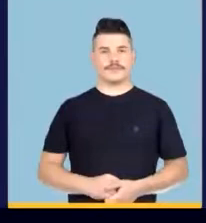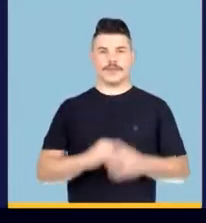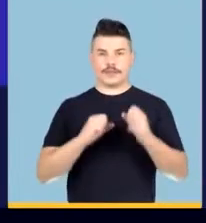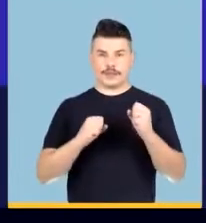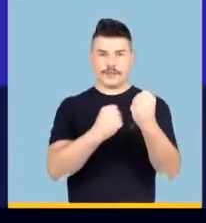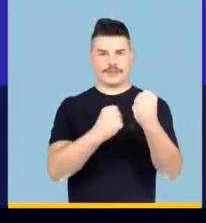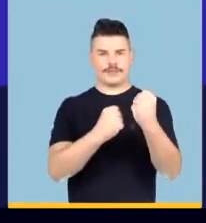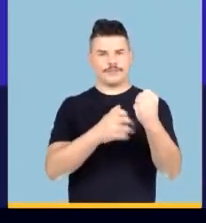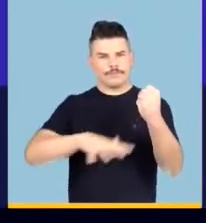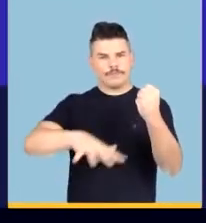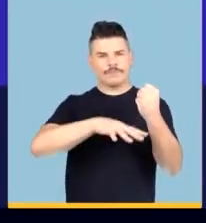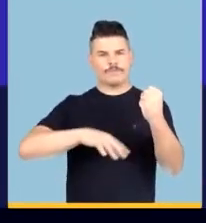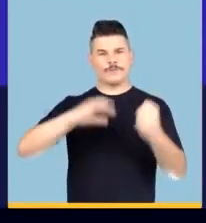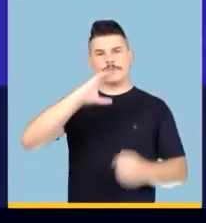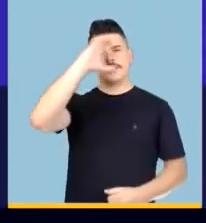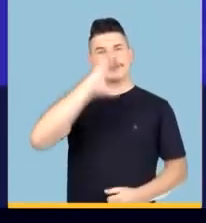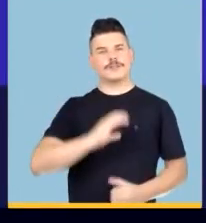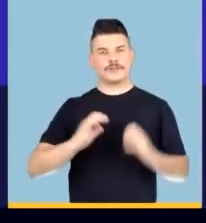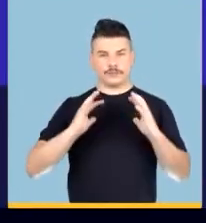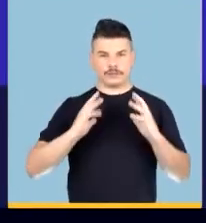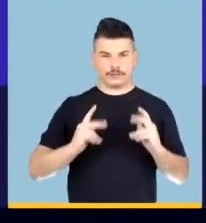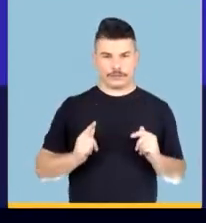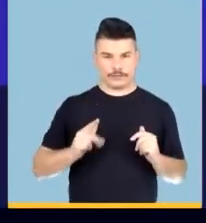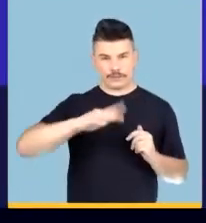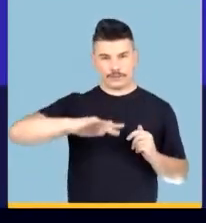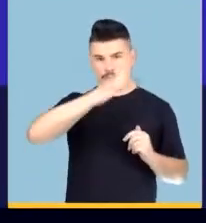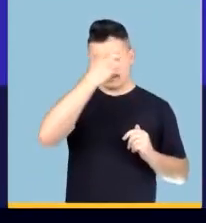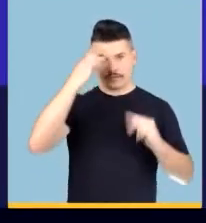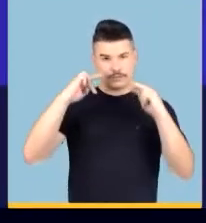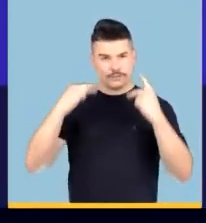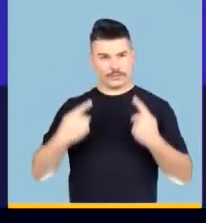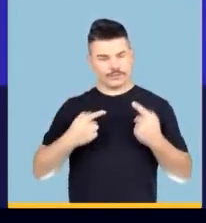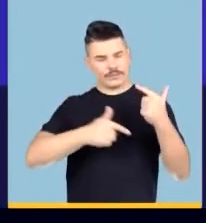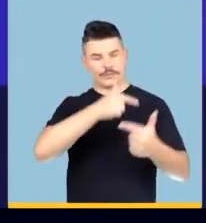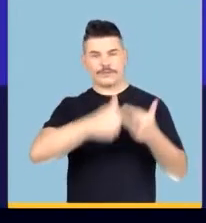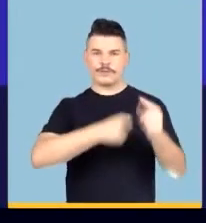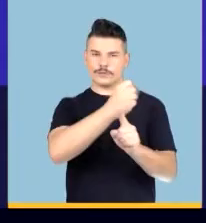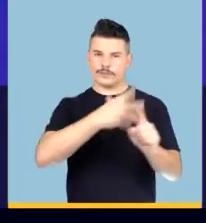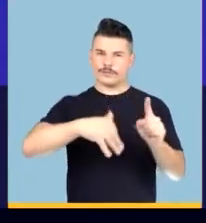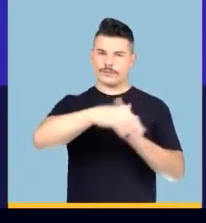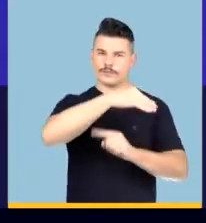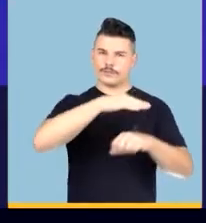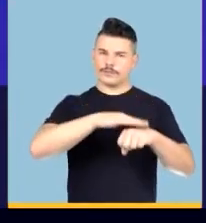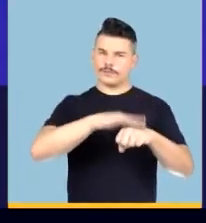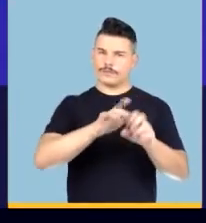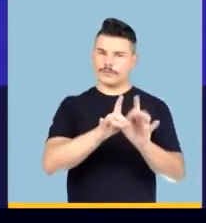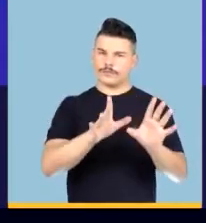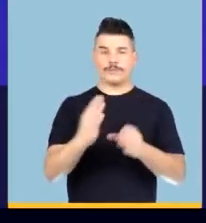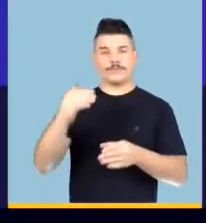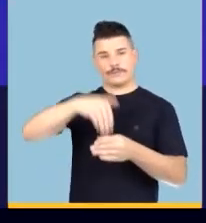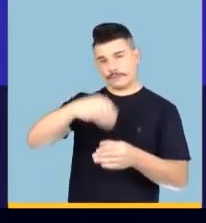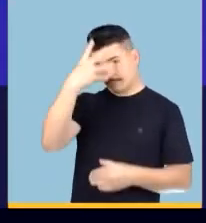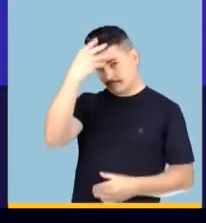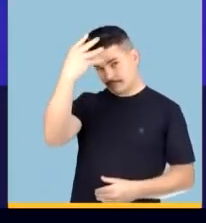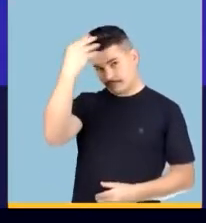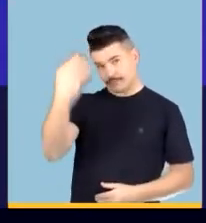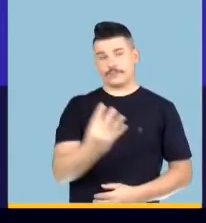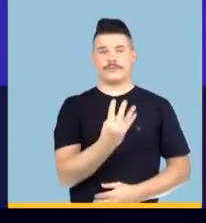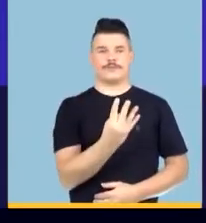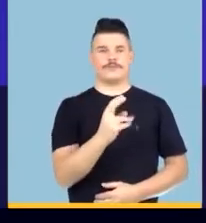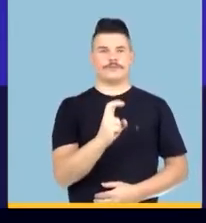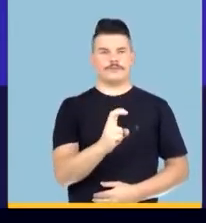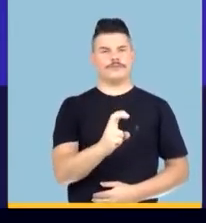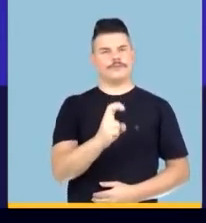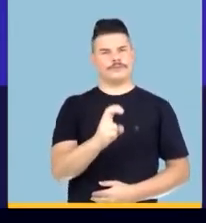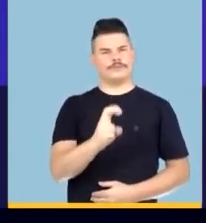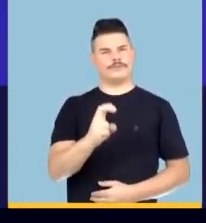e na defesa dos fundamentos da Cidadania dignidade da pessoa humana e valores sociais do trabalho e da livre iniciativa vote